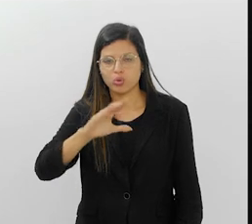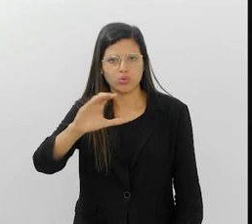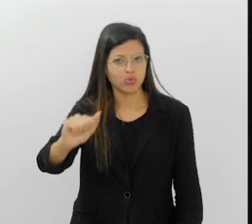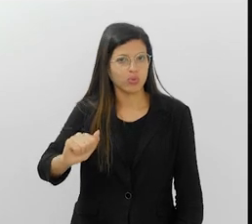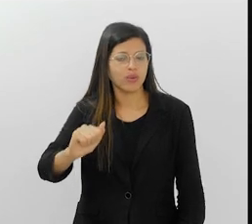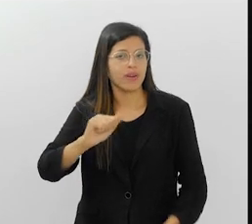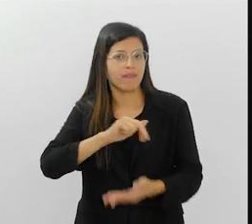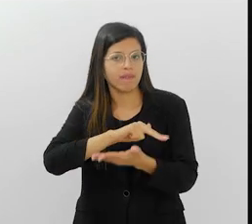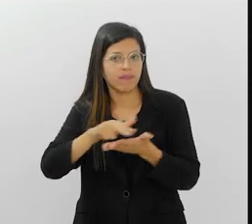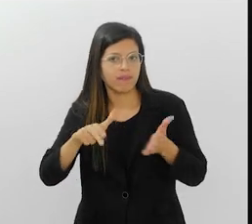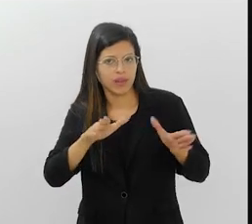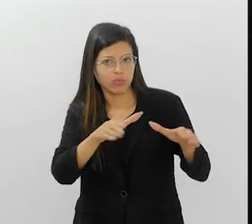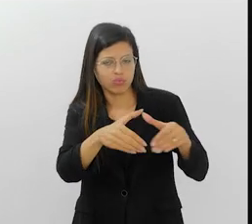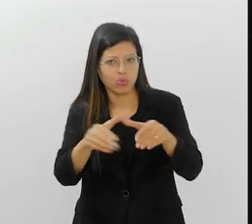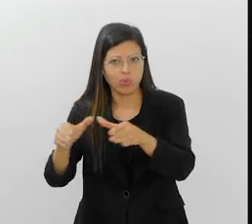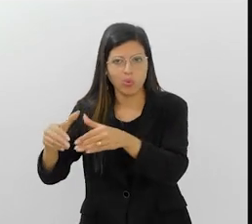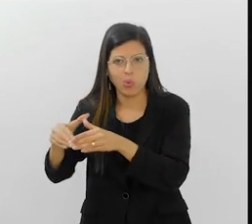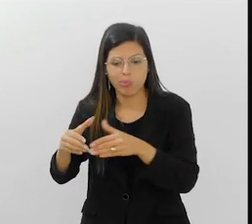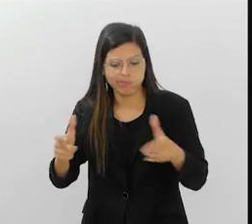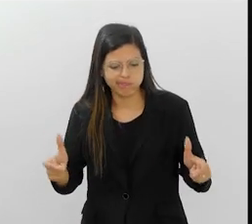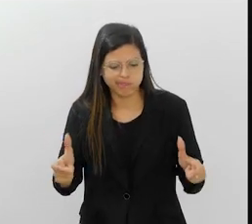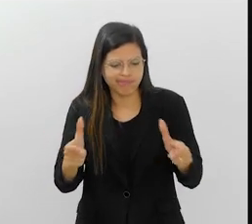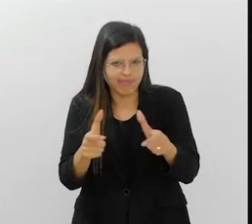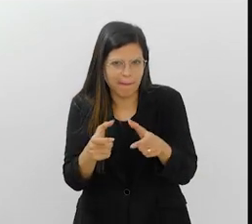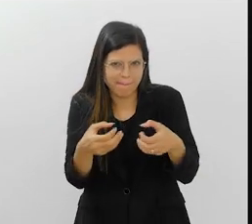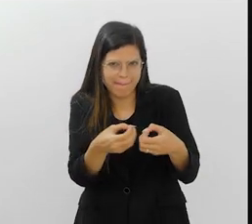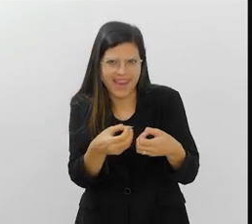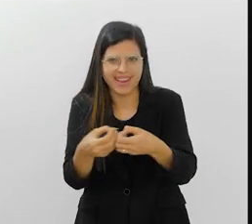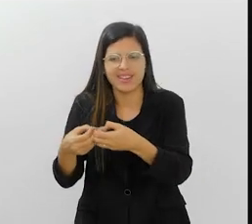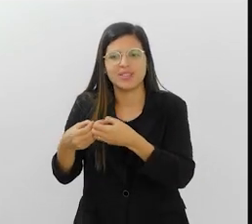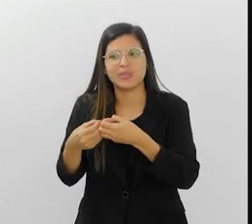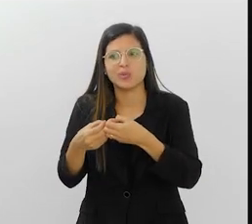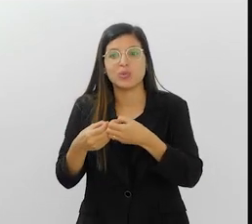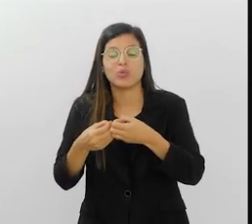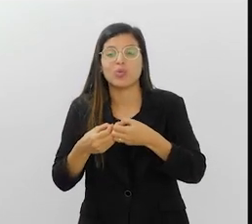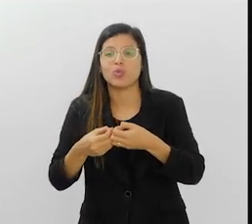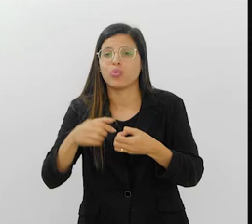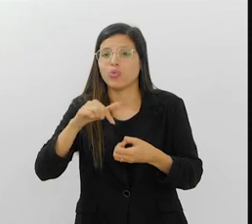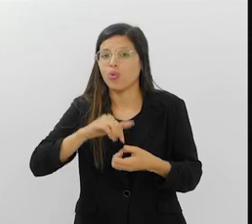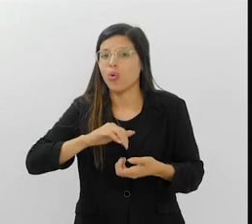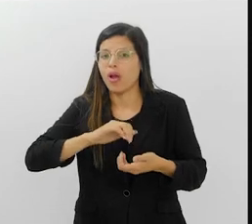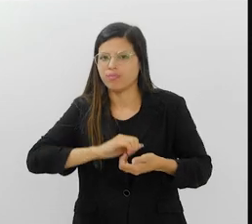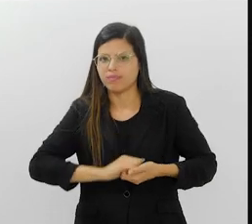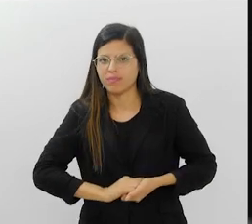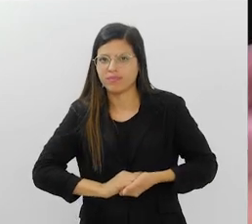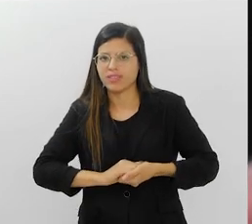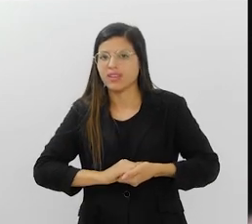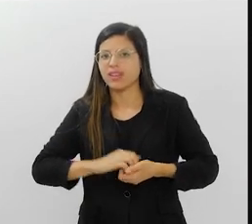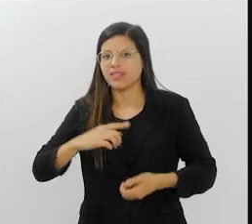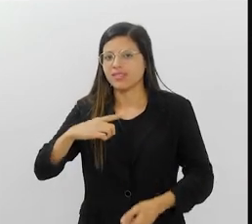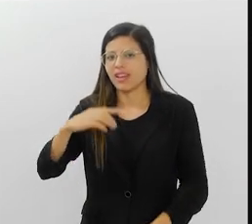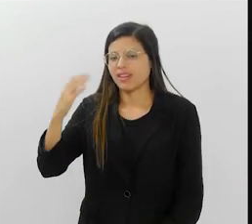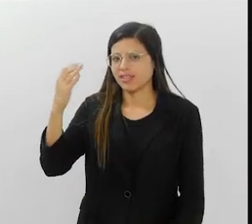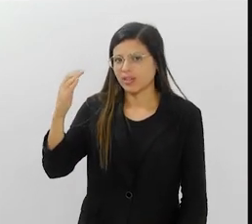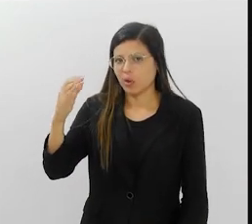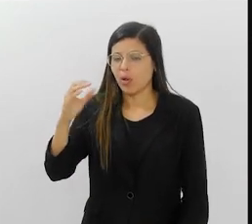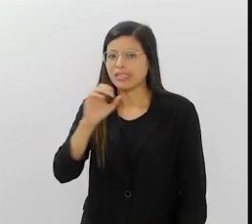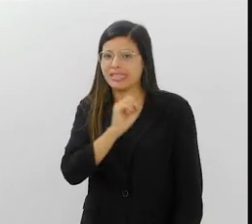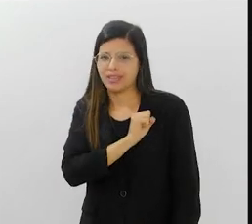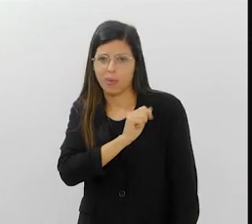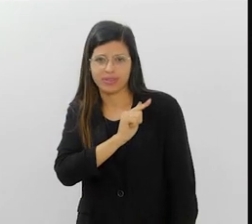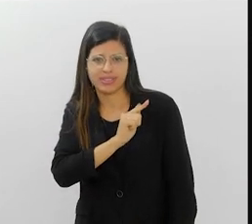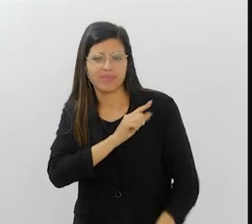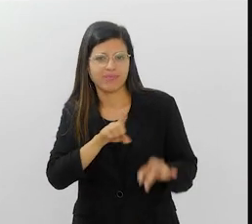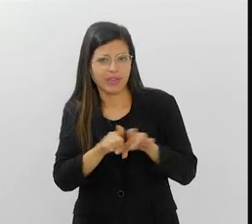muitas escolas num espaço geográfico muito pequeno. Muito pequeno. A Viradouro tem, além de Niterói, o pessoal de São Gonçalo que gosta da